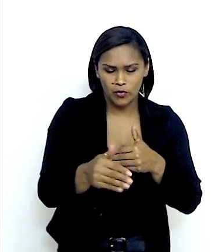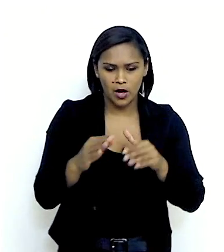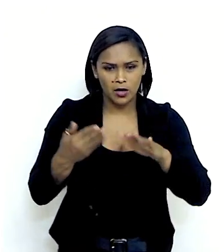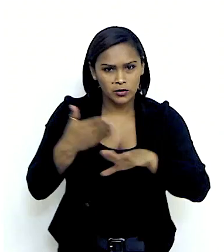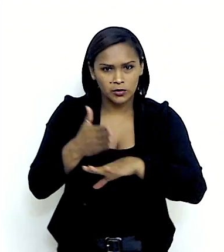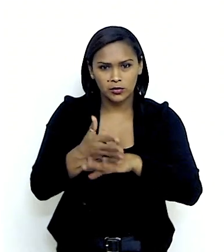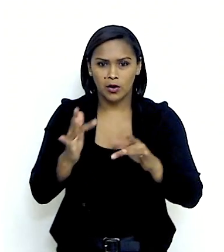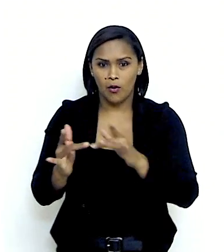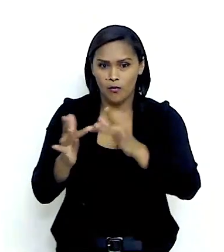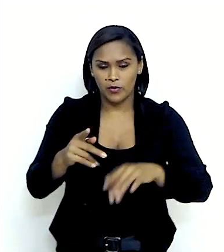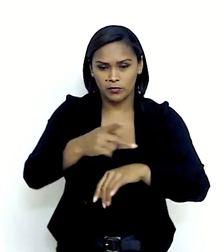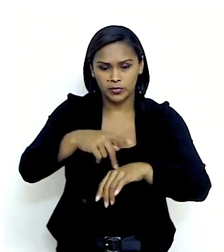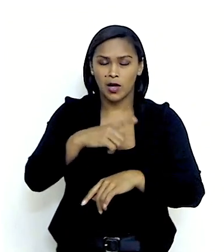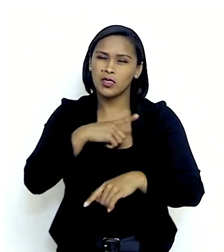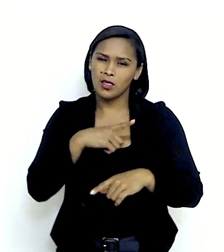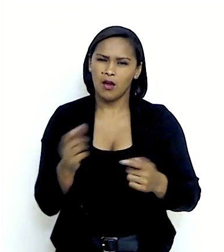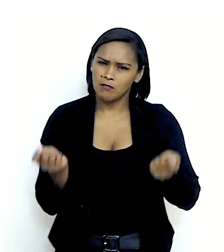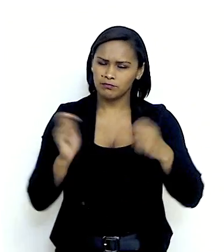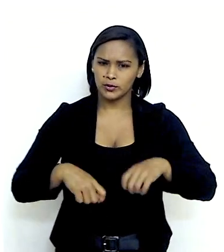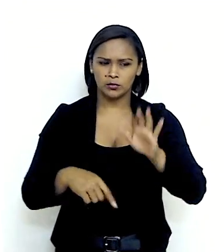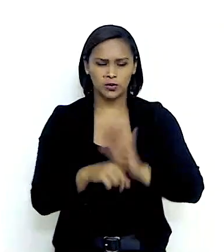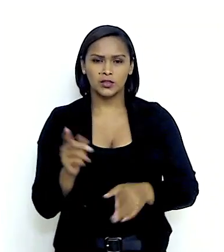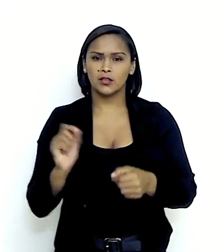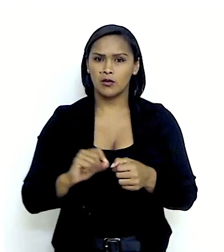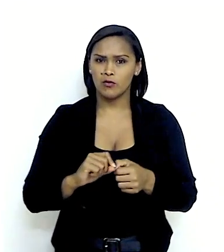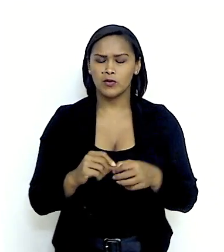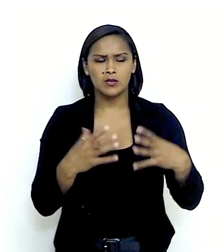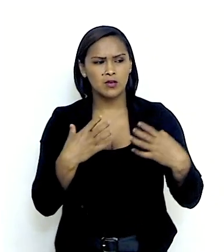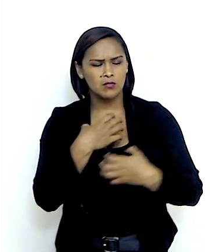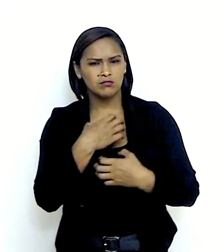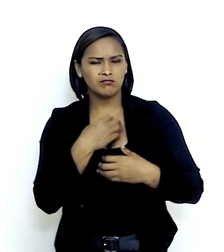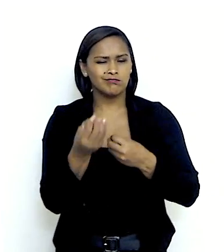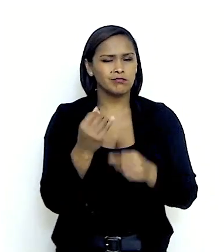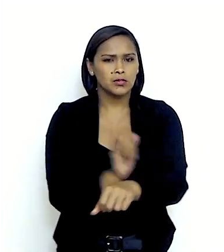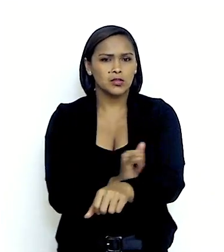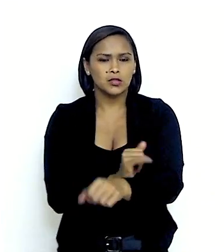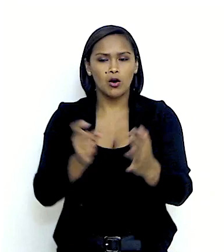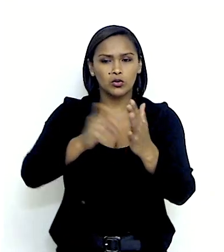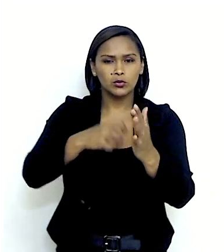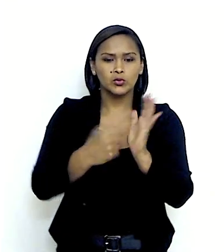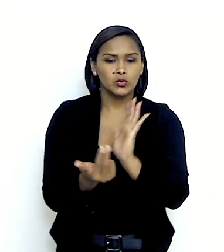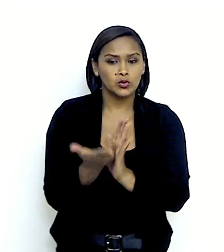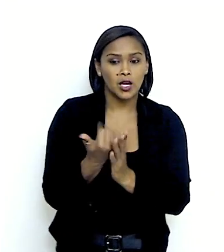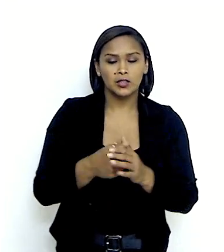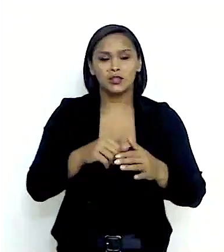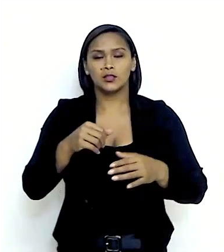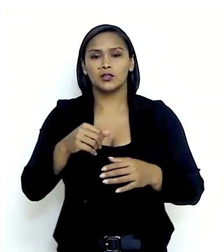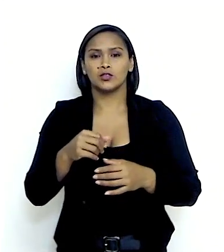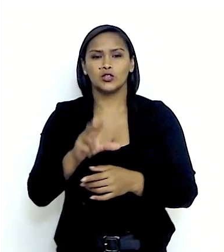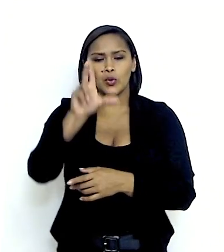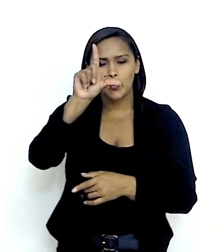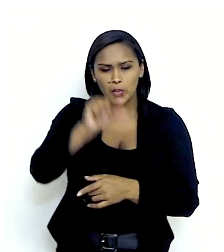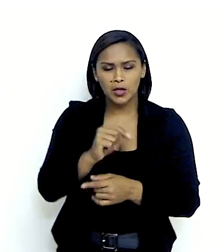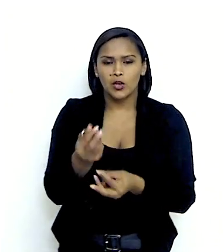inserção internacional. Há a possibilidade de realizar um formato, planejamento tributário capaz de minimizar o problema